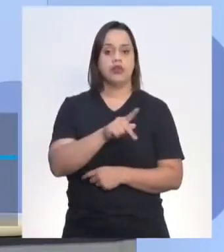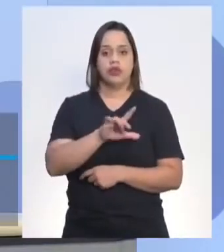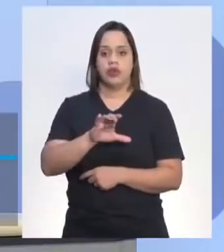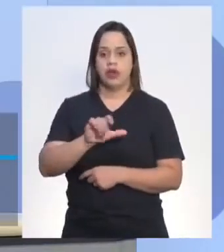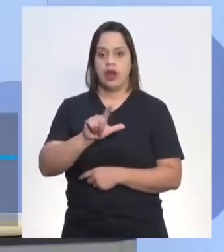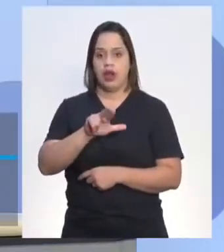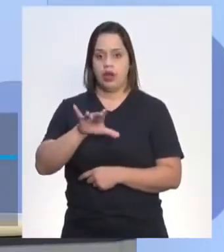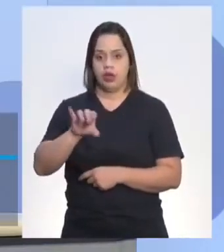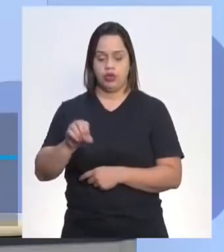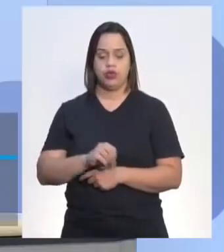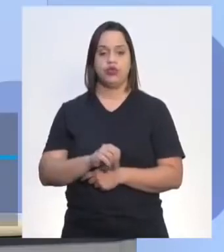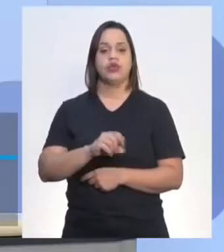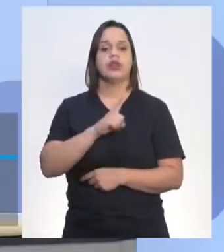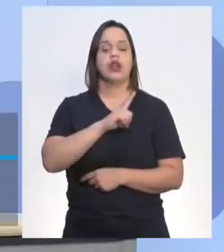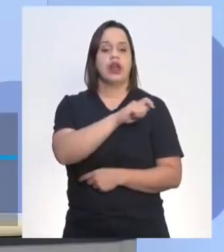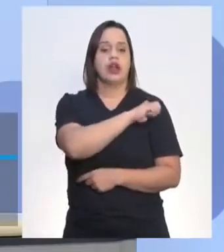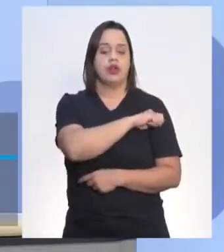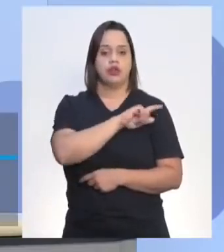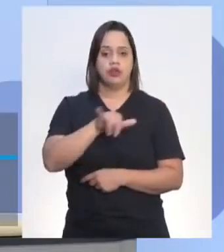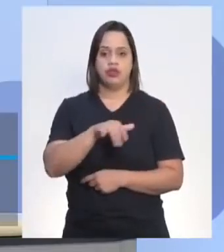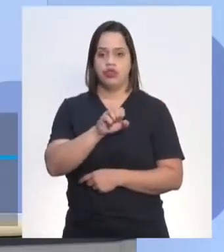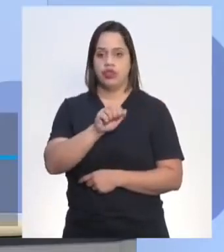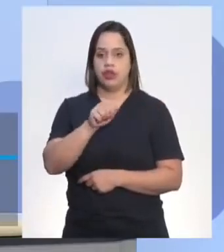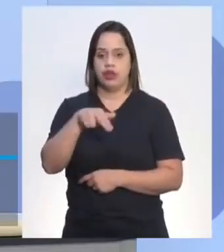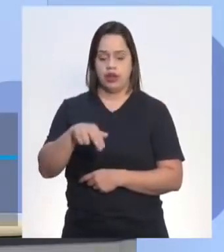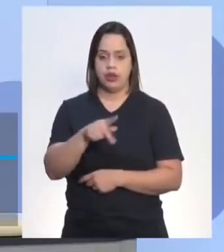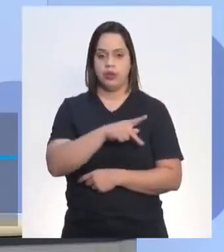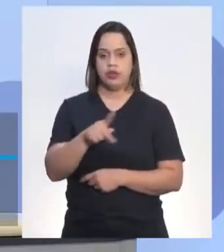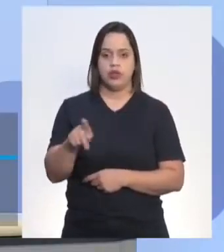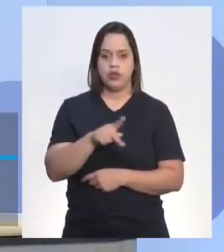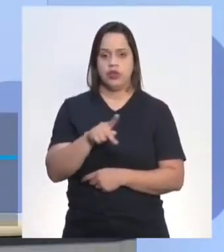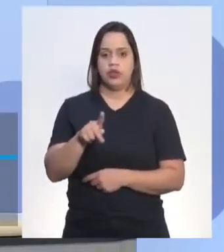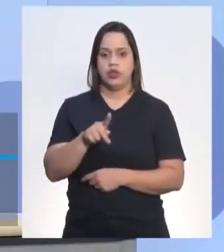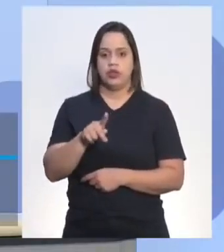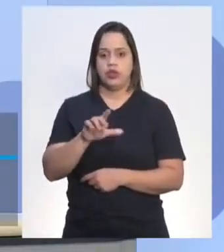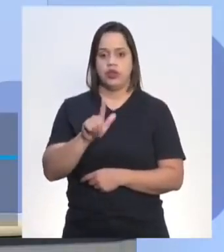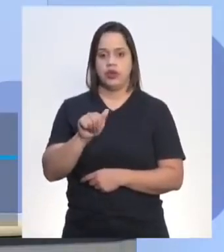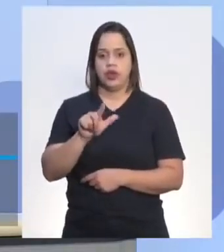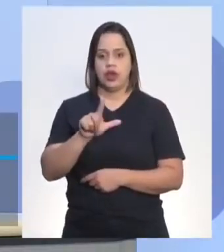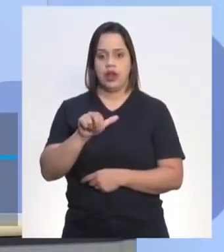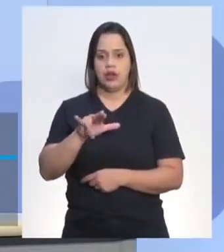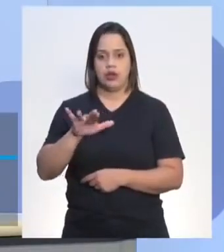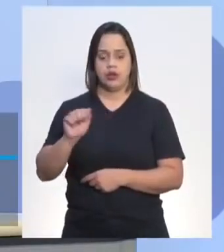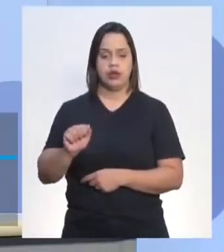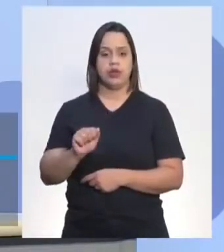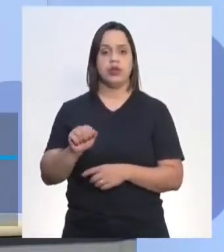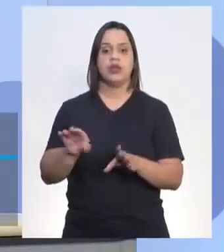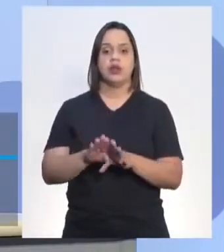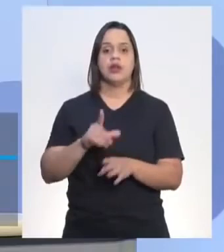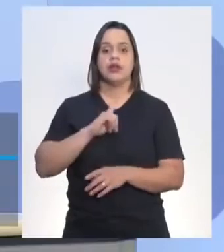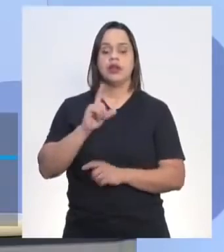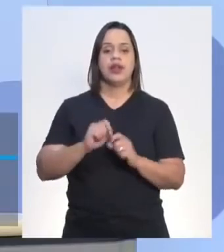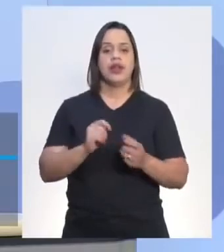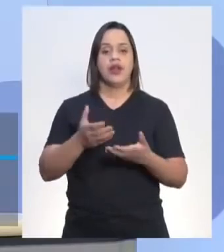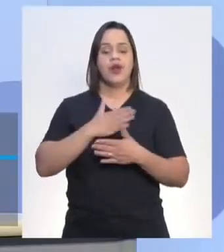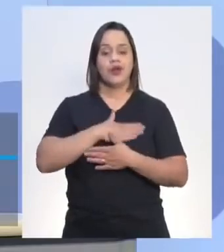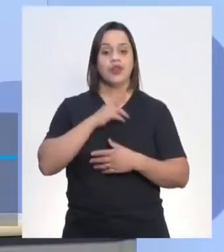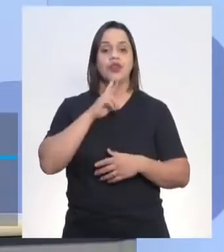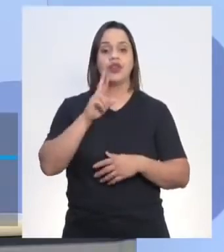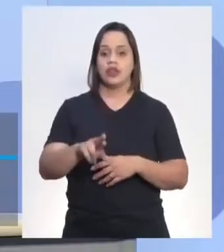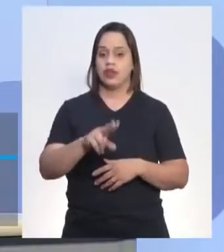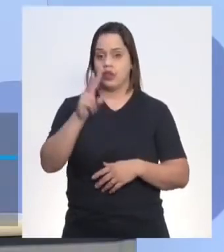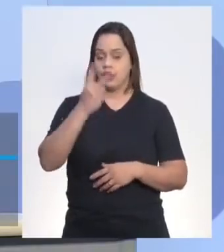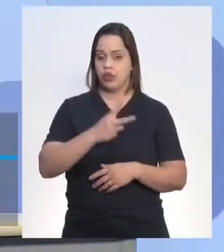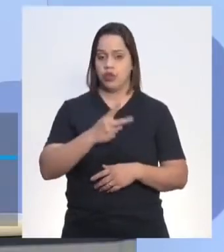Cláudio, o Jean, aluno da professora Gláucia. E também eu gostaria de responder a